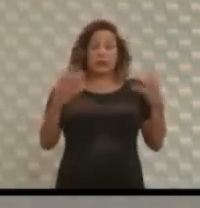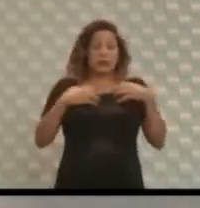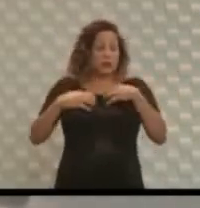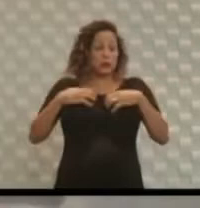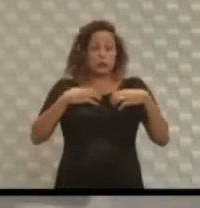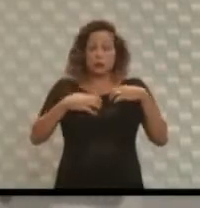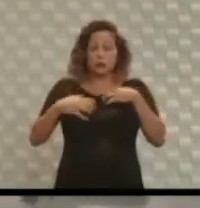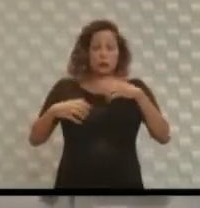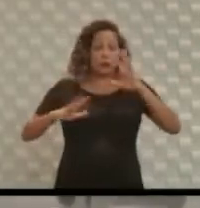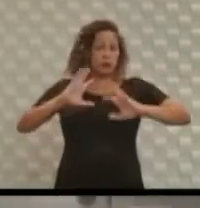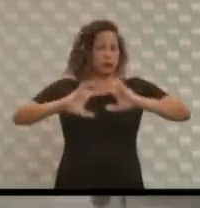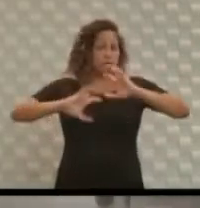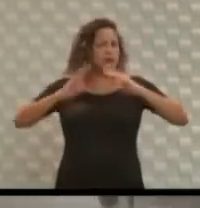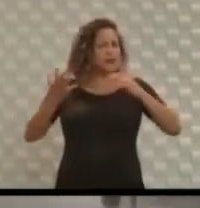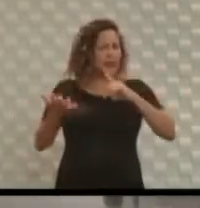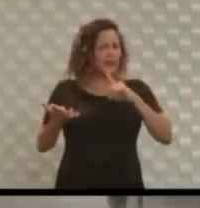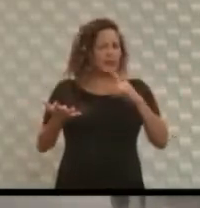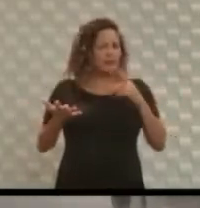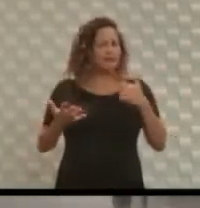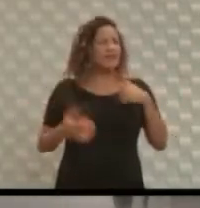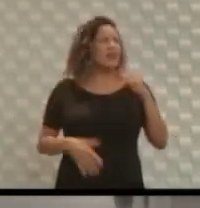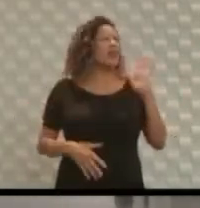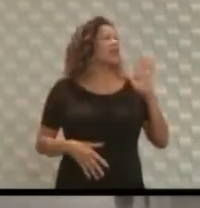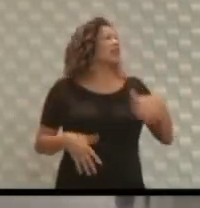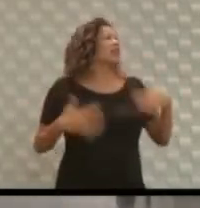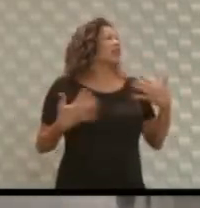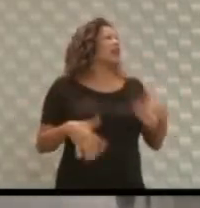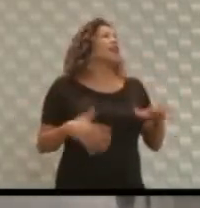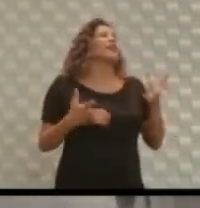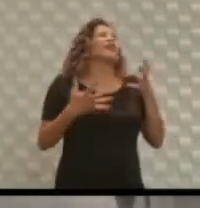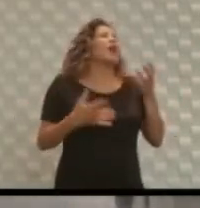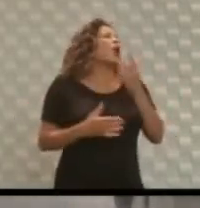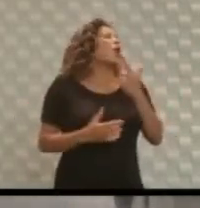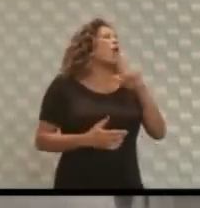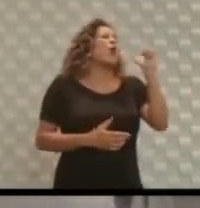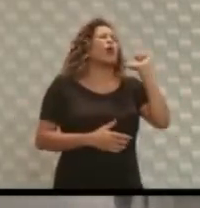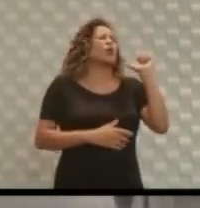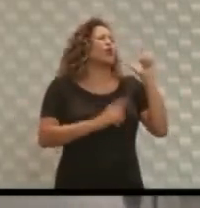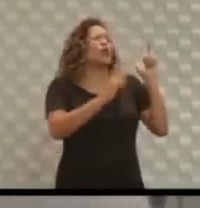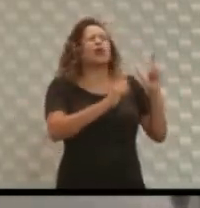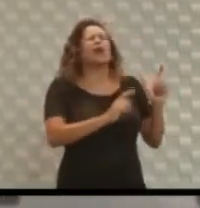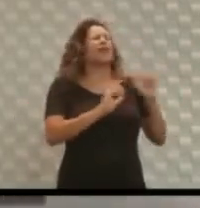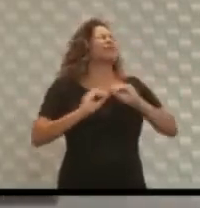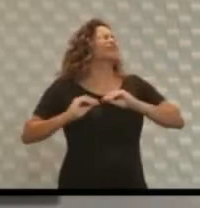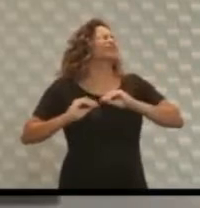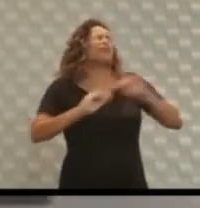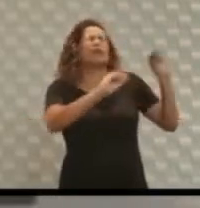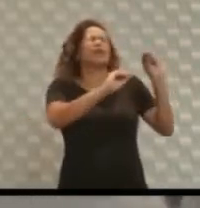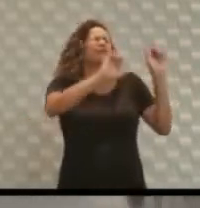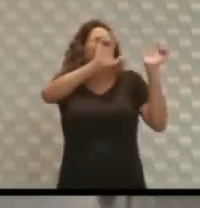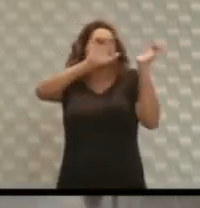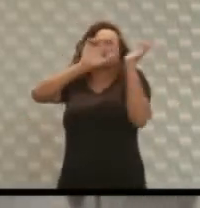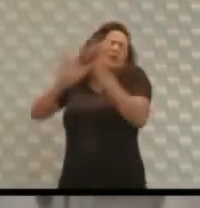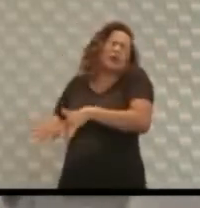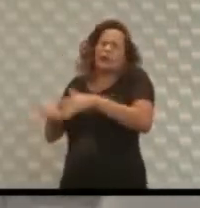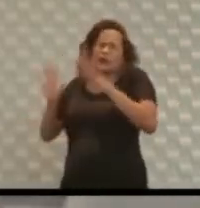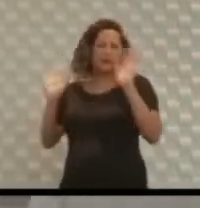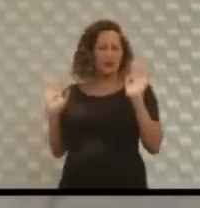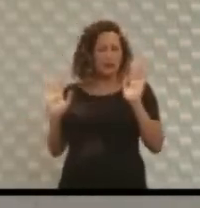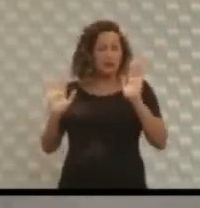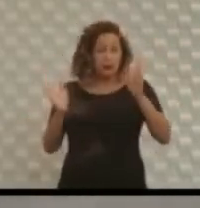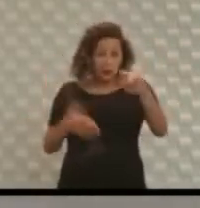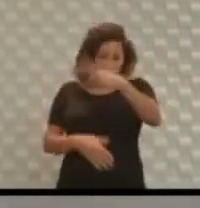ai, Senhor, se eu pudesse, eu ia para outro lugar. Eu largava tudo isso aqui e ia embora. Quantos de nós